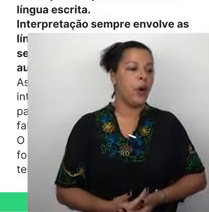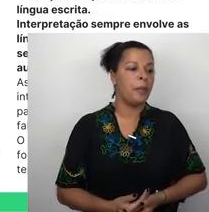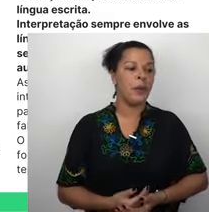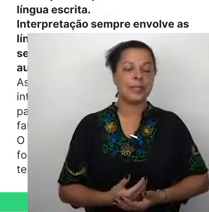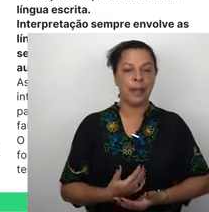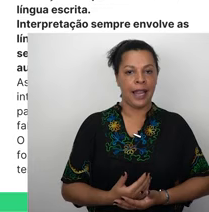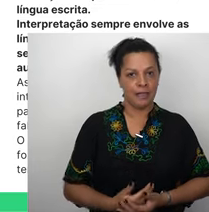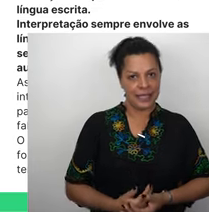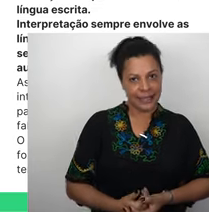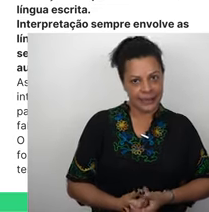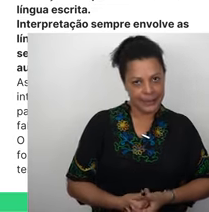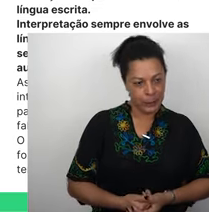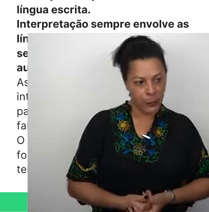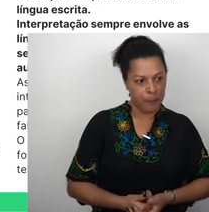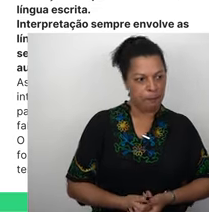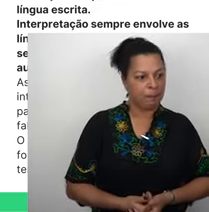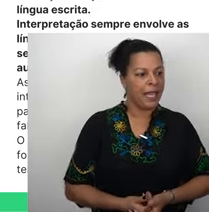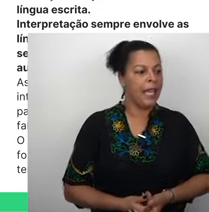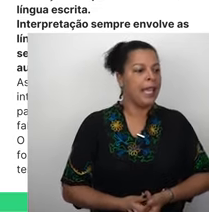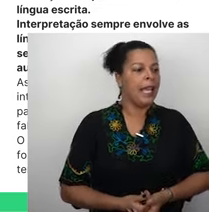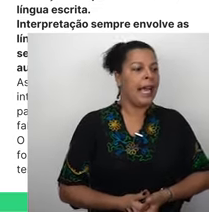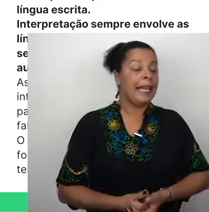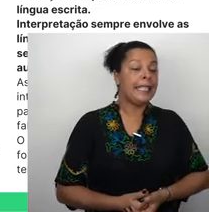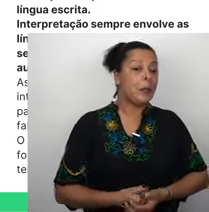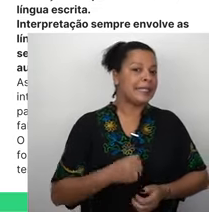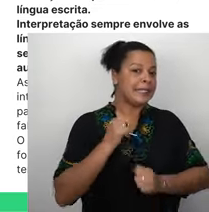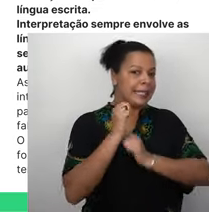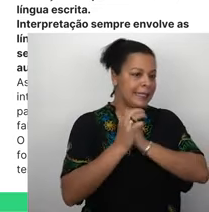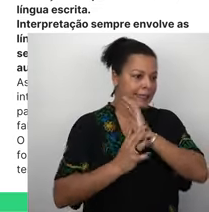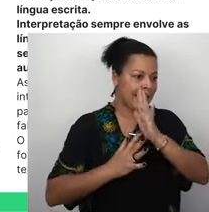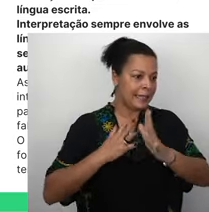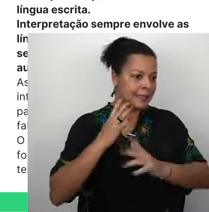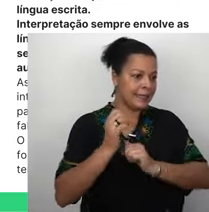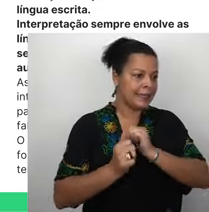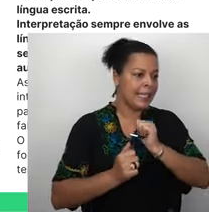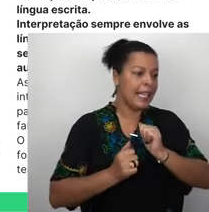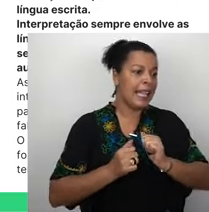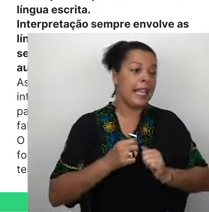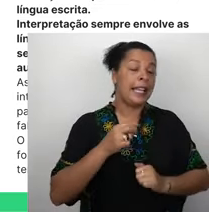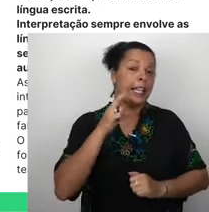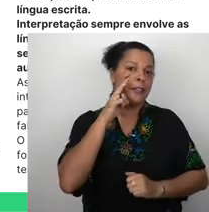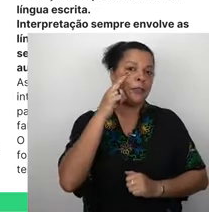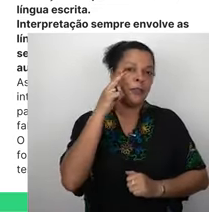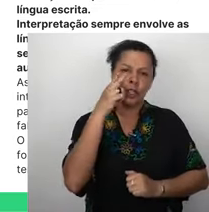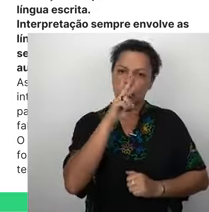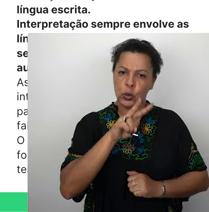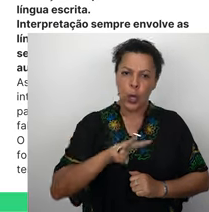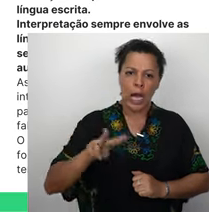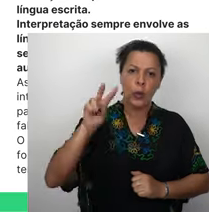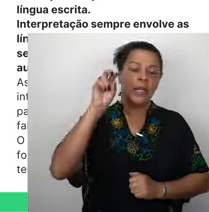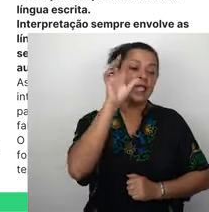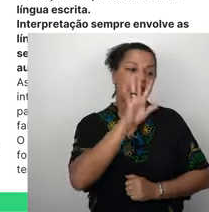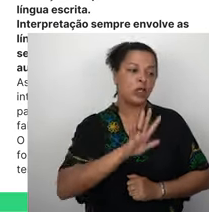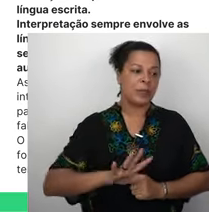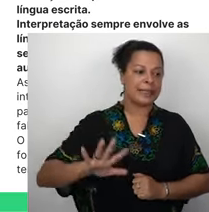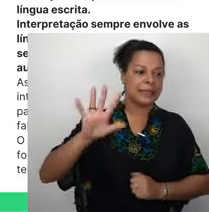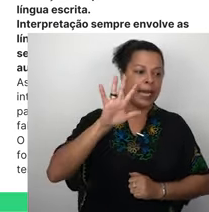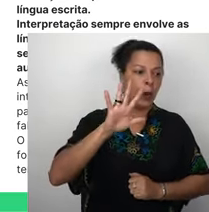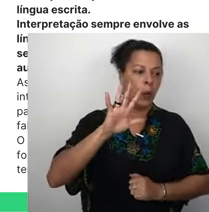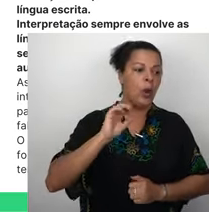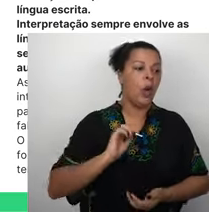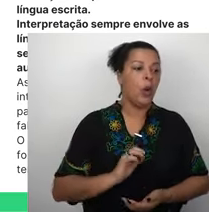sons que formam as palavras desta língua. A língua sinalizada, ela é visual